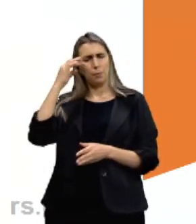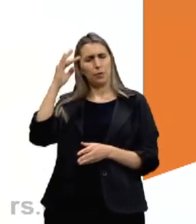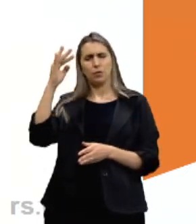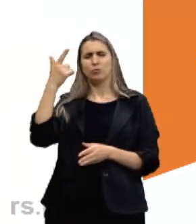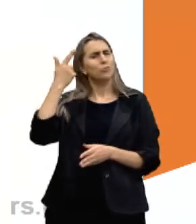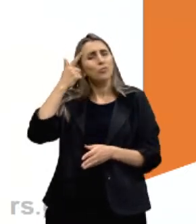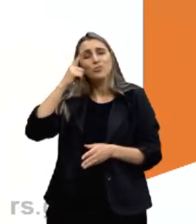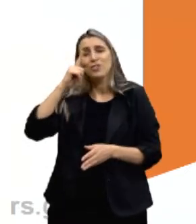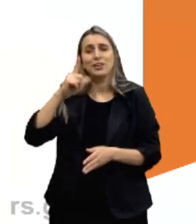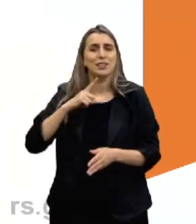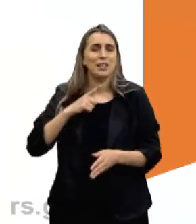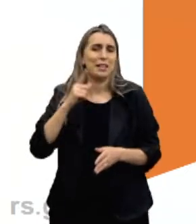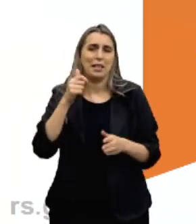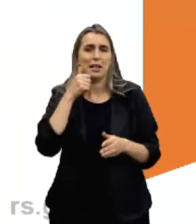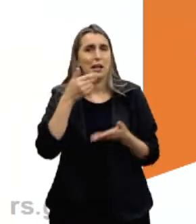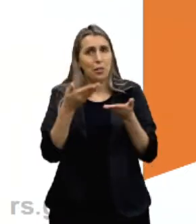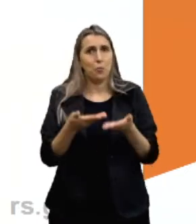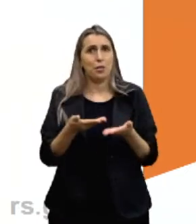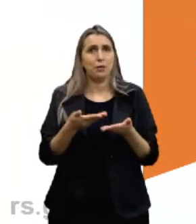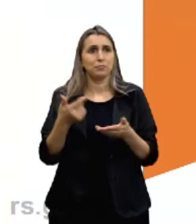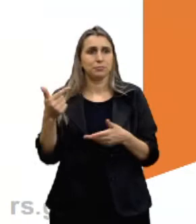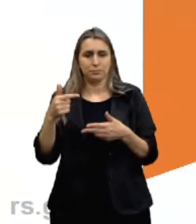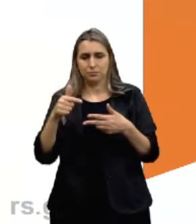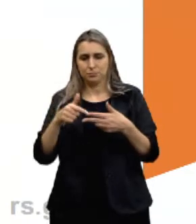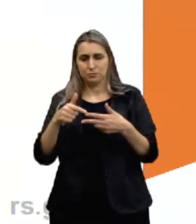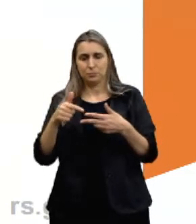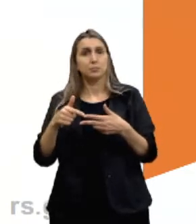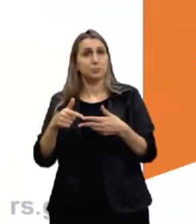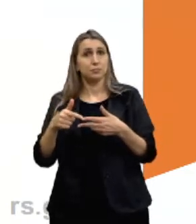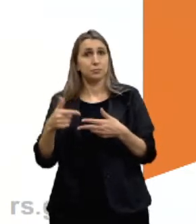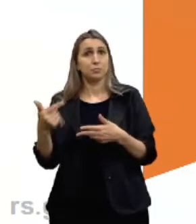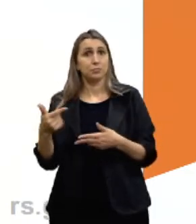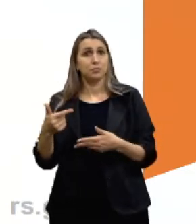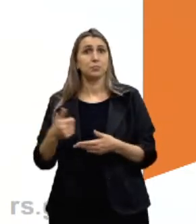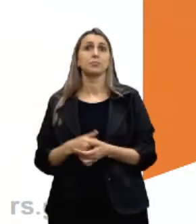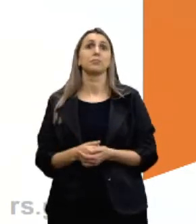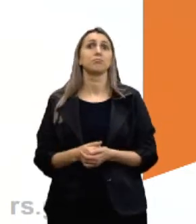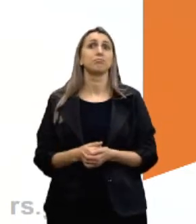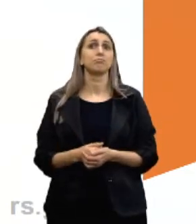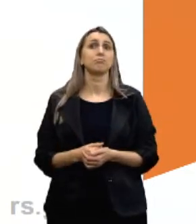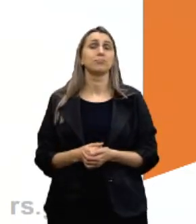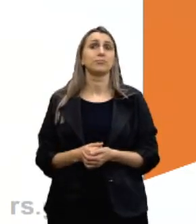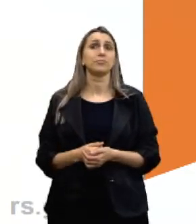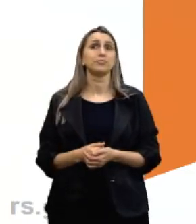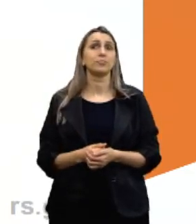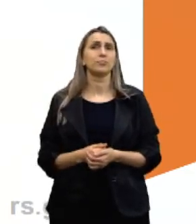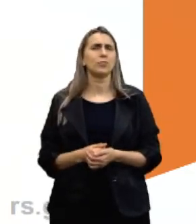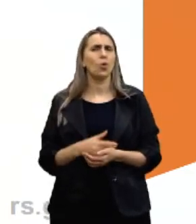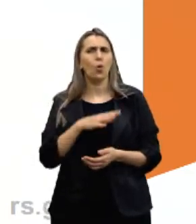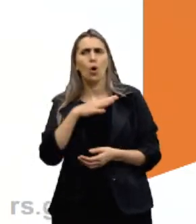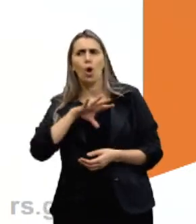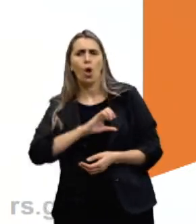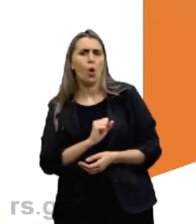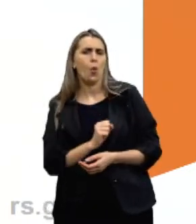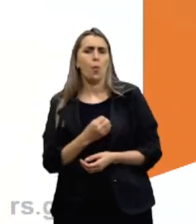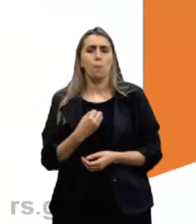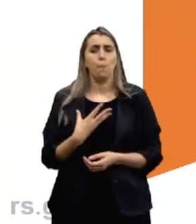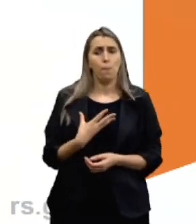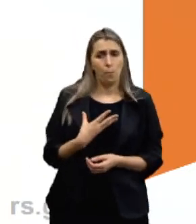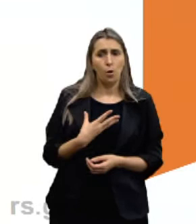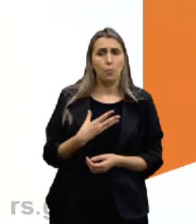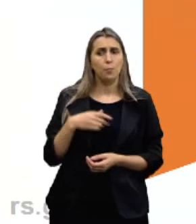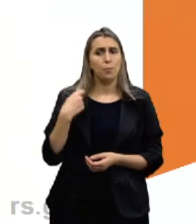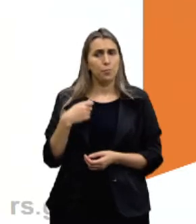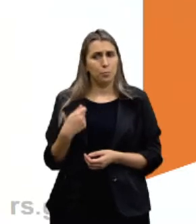ser alcançada tá na segunda bom então é que o amor para ser bom